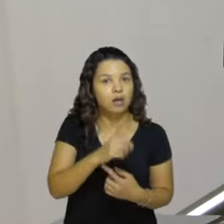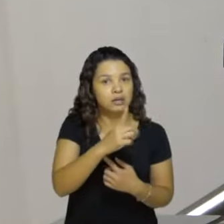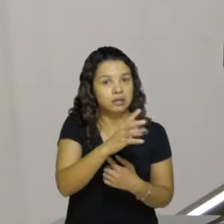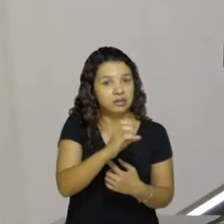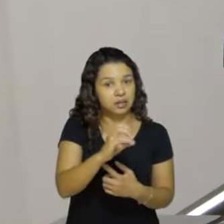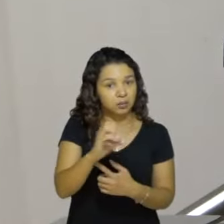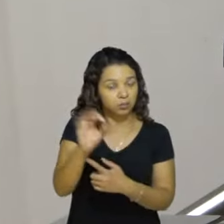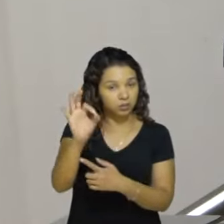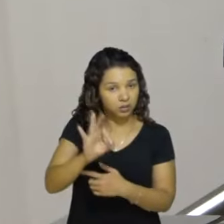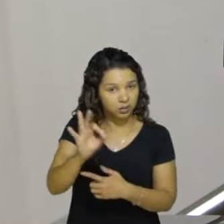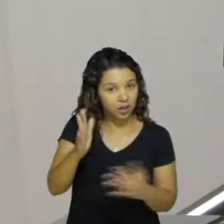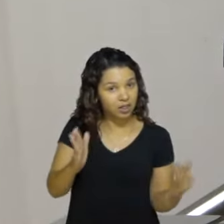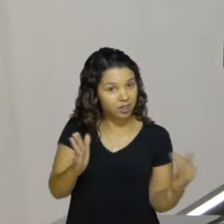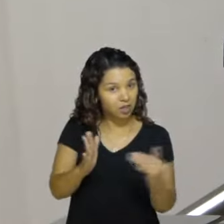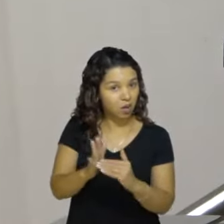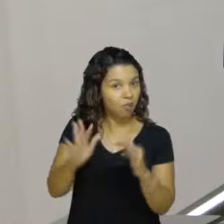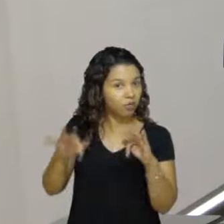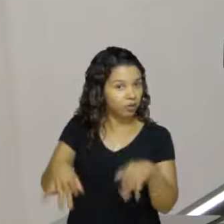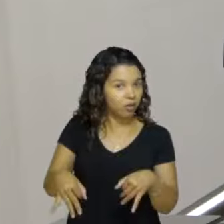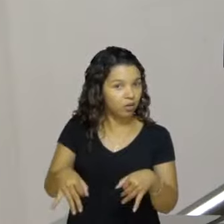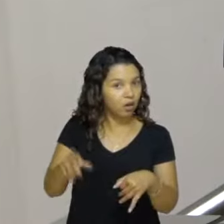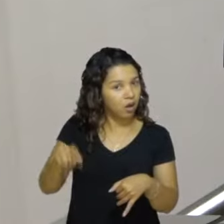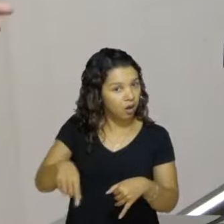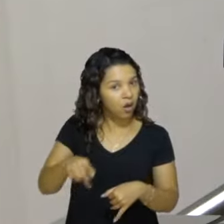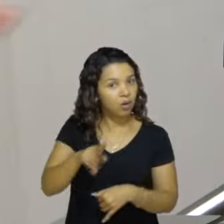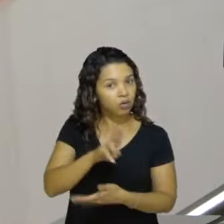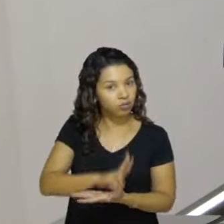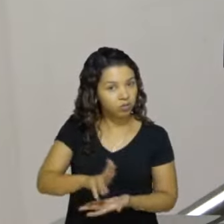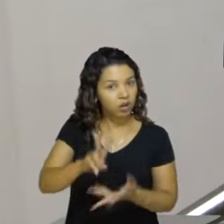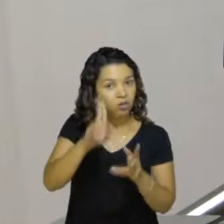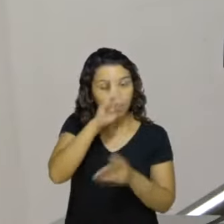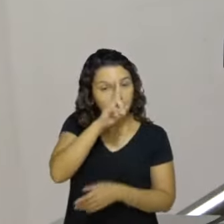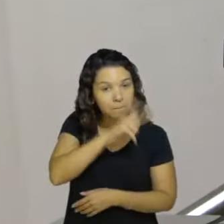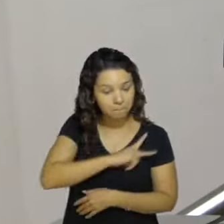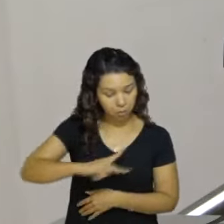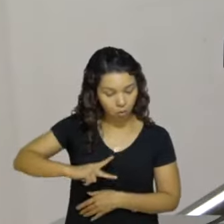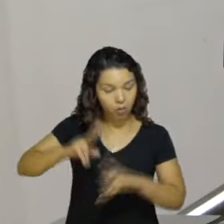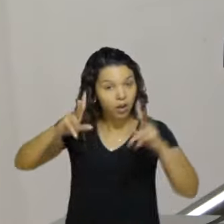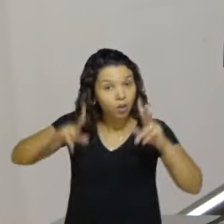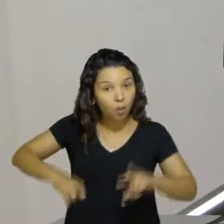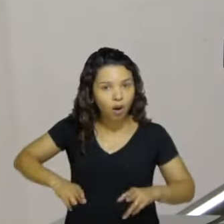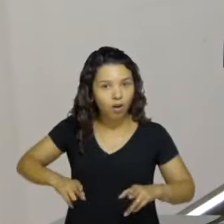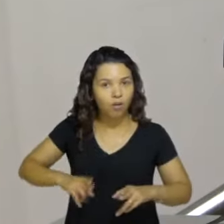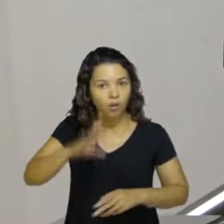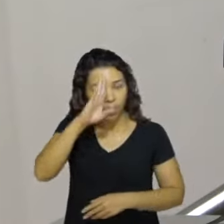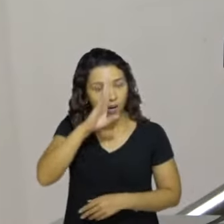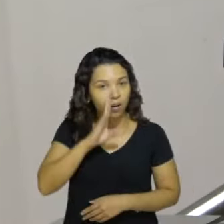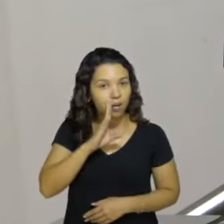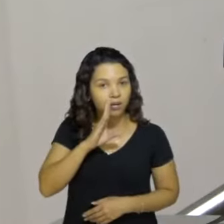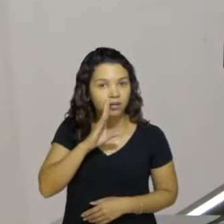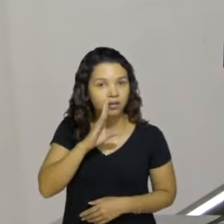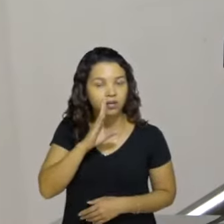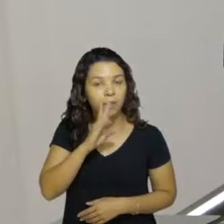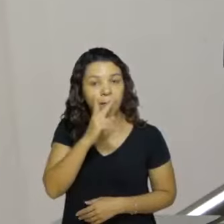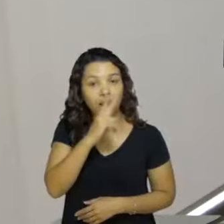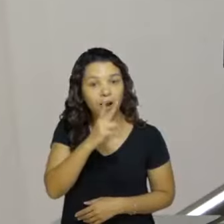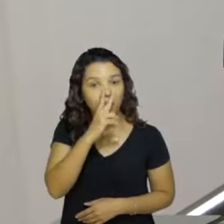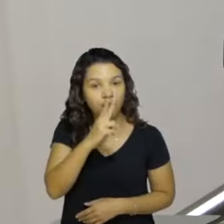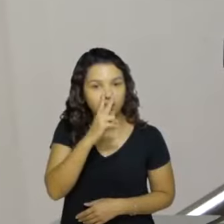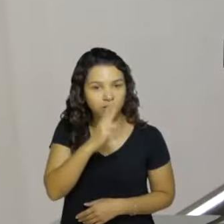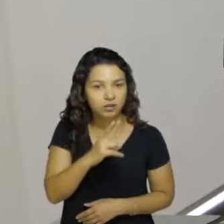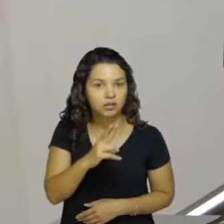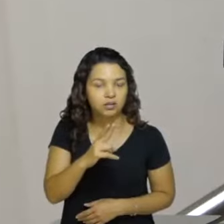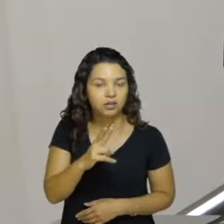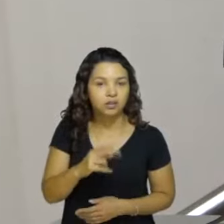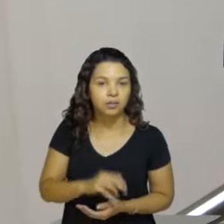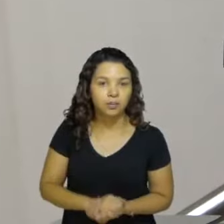faculdade. Quer dizer o quê? É uma universidade pública. É como se fosse, é uma universidade às avessas pública. Só que em vez de você